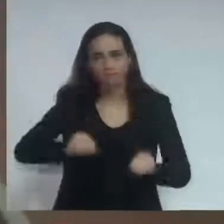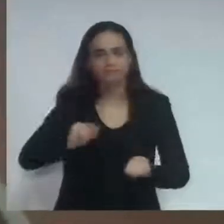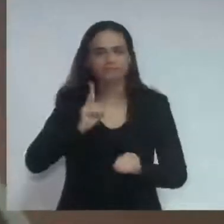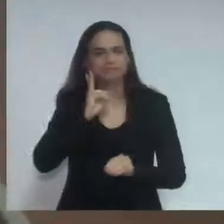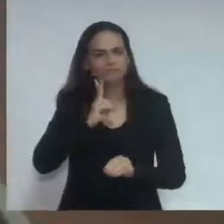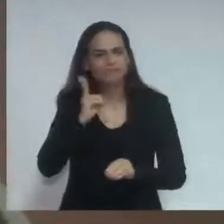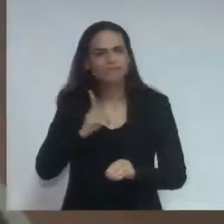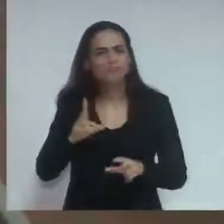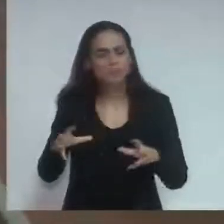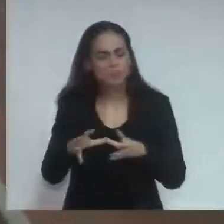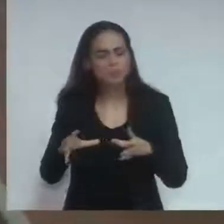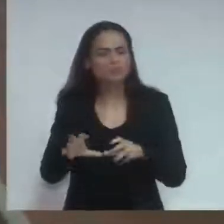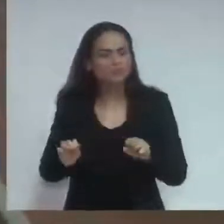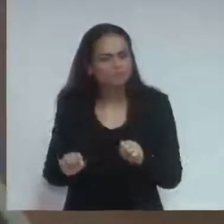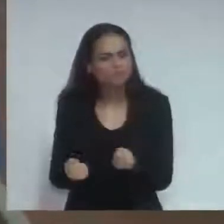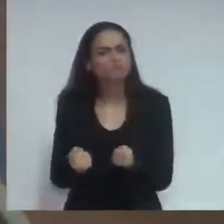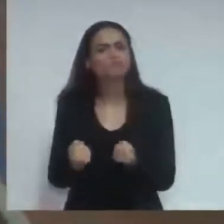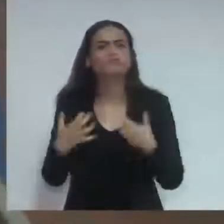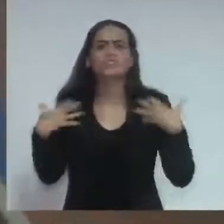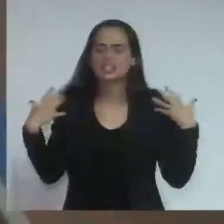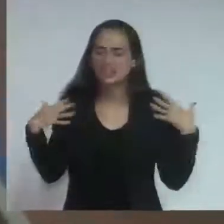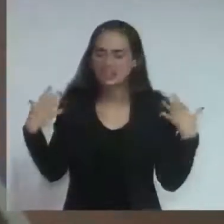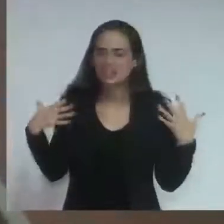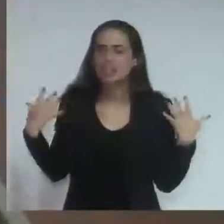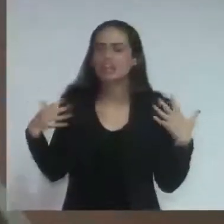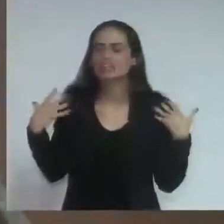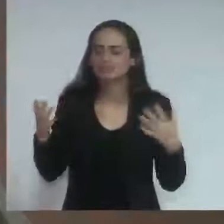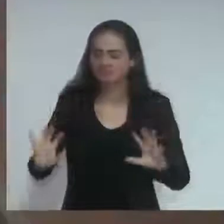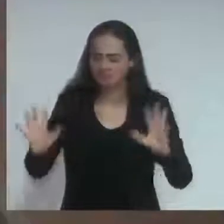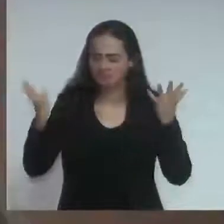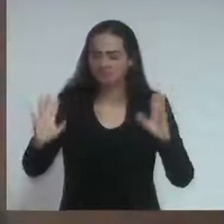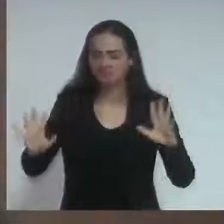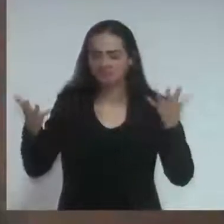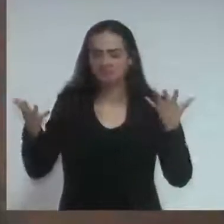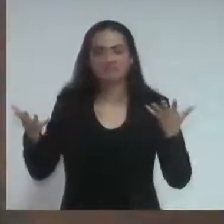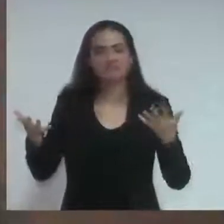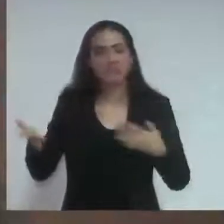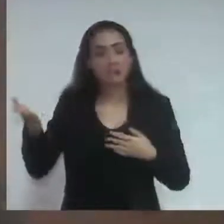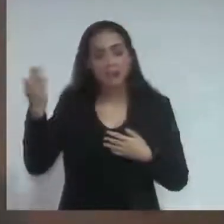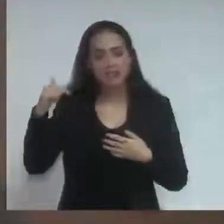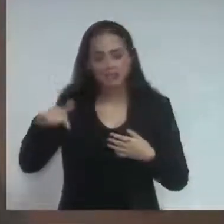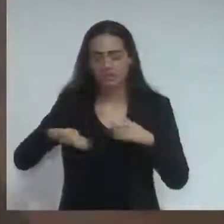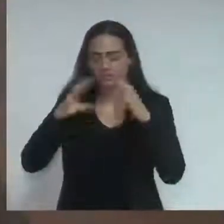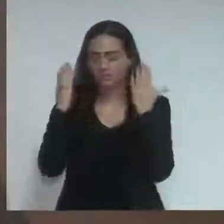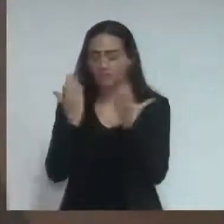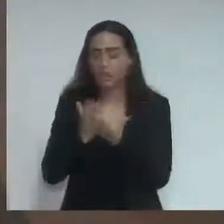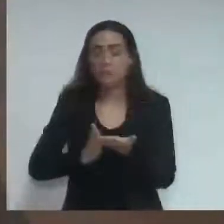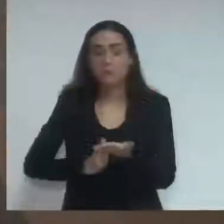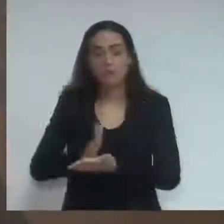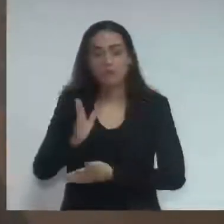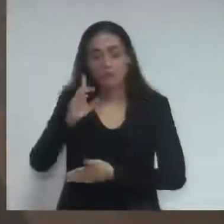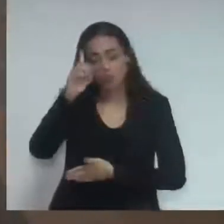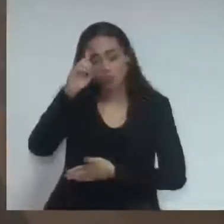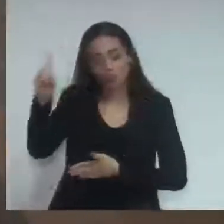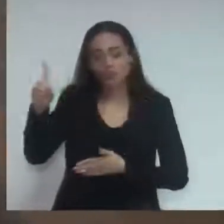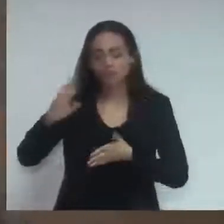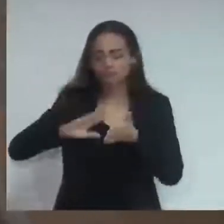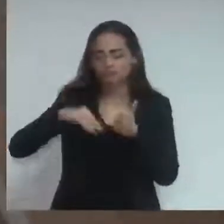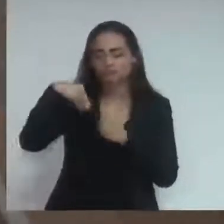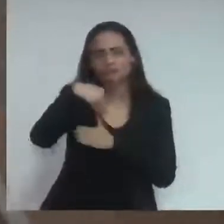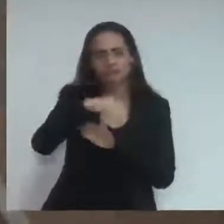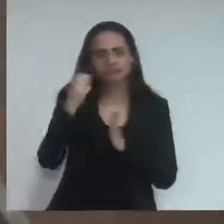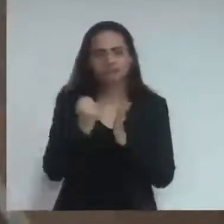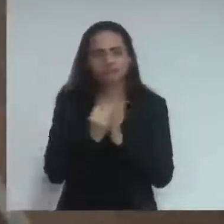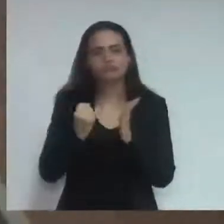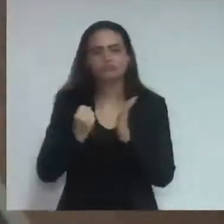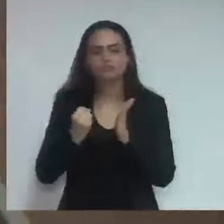que trabalha muito, um povo alegre, festivo, tanto que essa casa aprovou uma data municipal, né, para